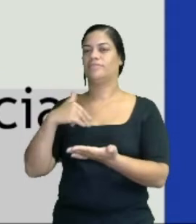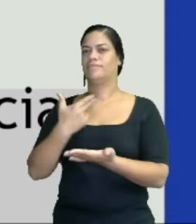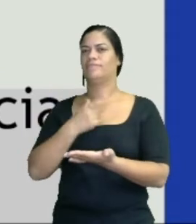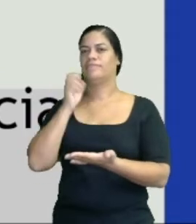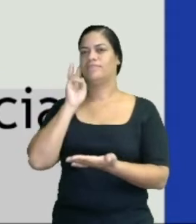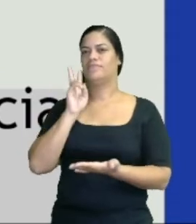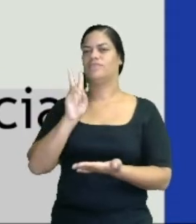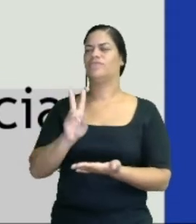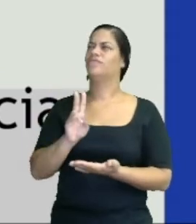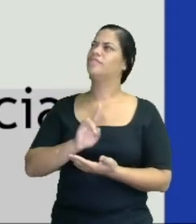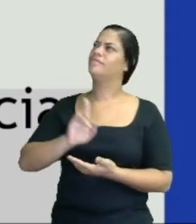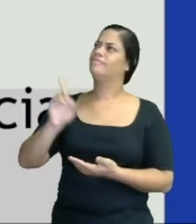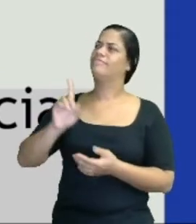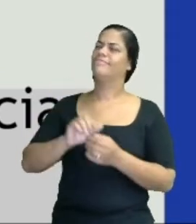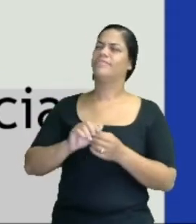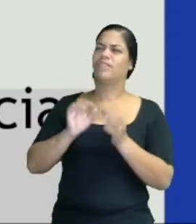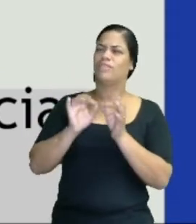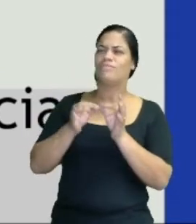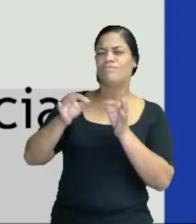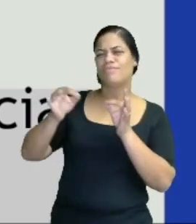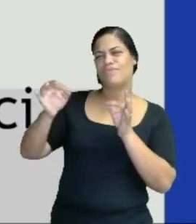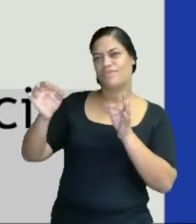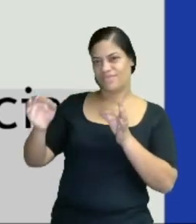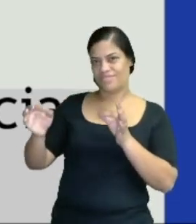vai ver ó, que lá de longe na